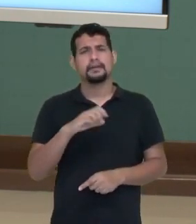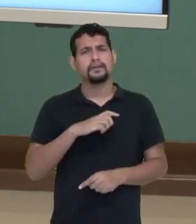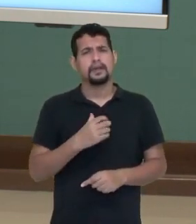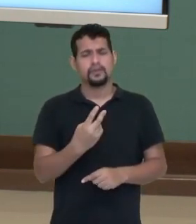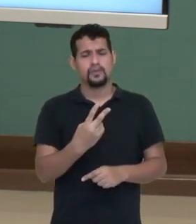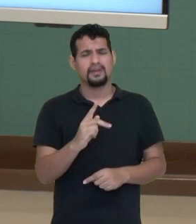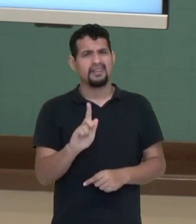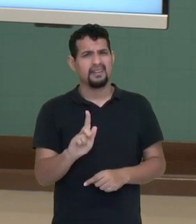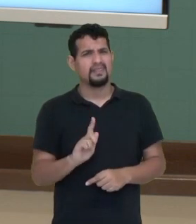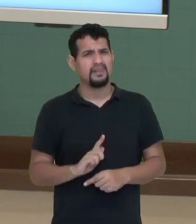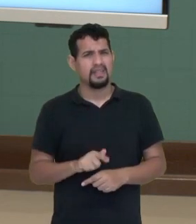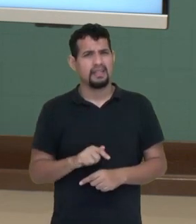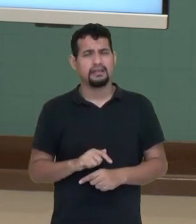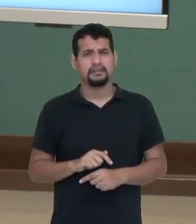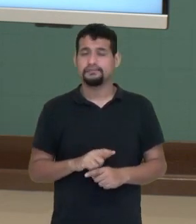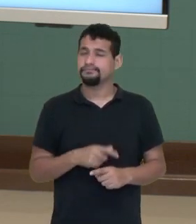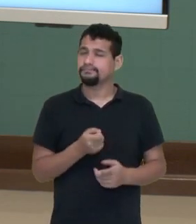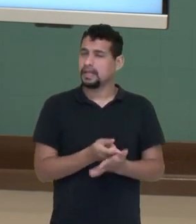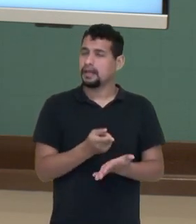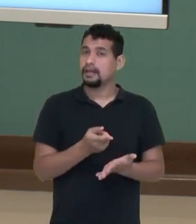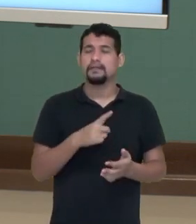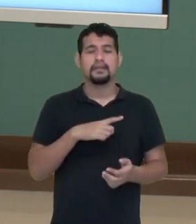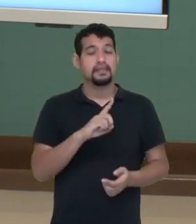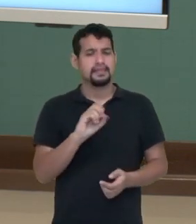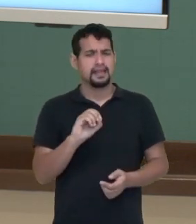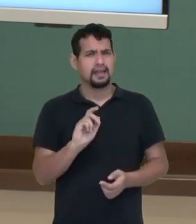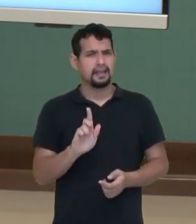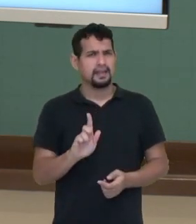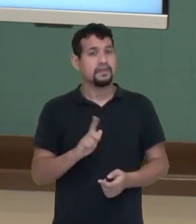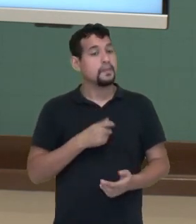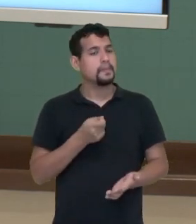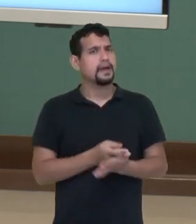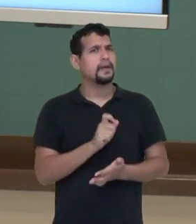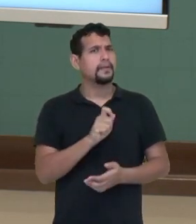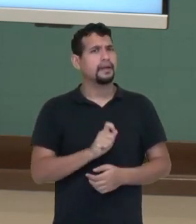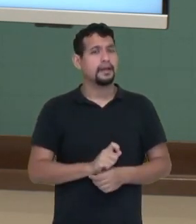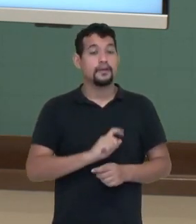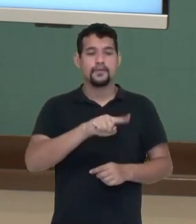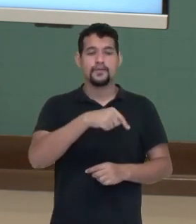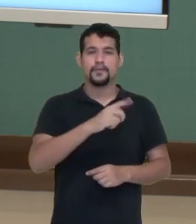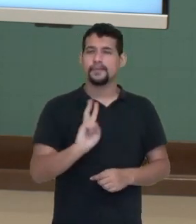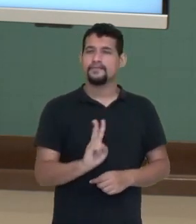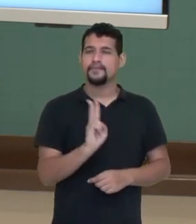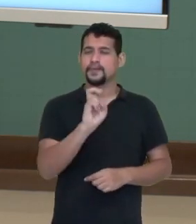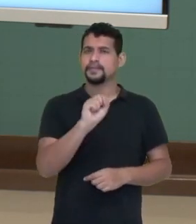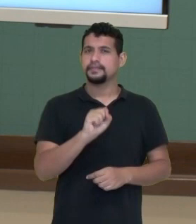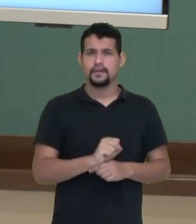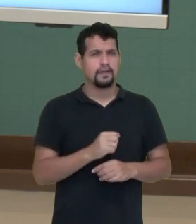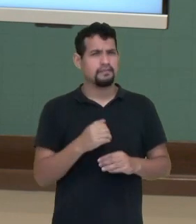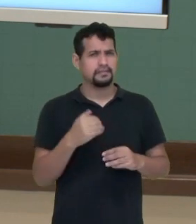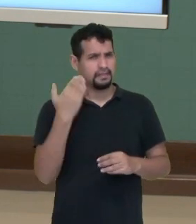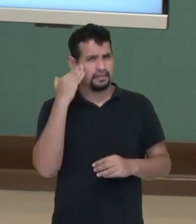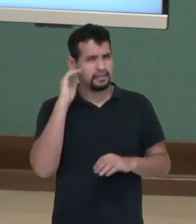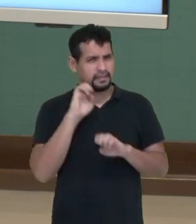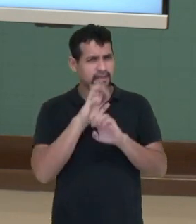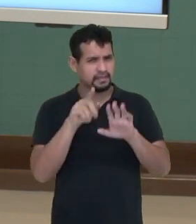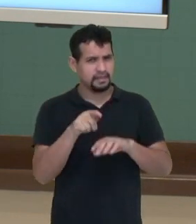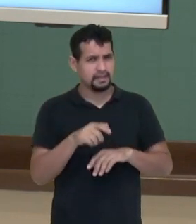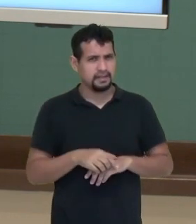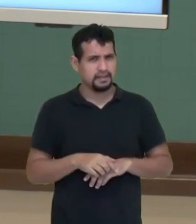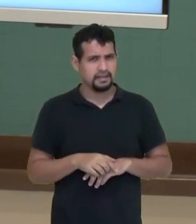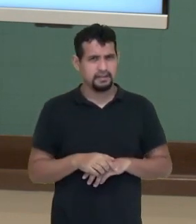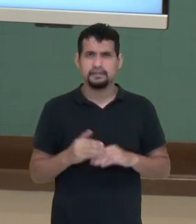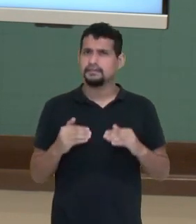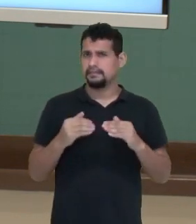quilos, vou pagar um valor. Eu quero 10 quilos, vou pagar outro valor. Faz sentido para você?